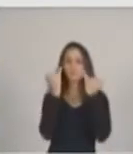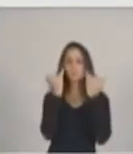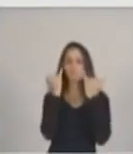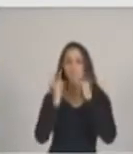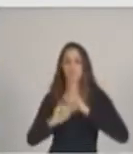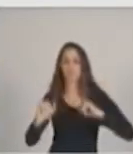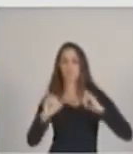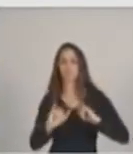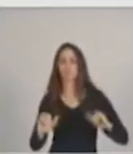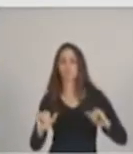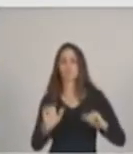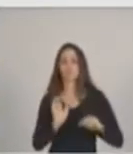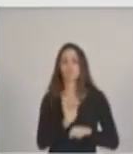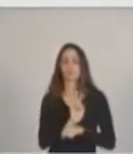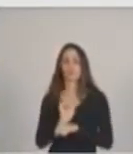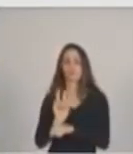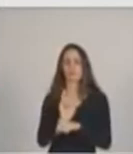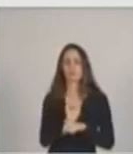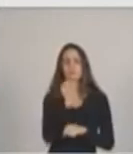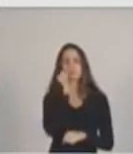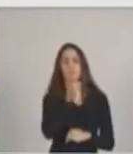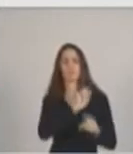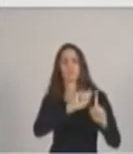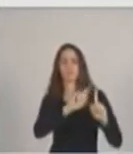e protetivas à gestante e à